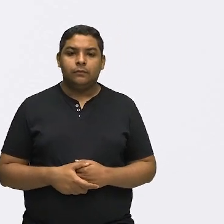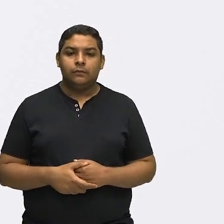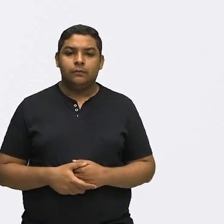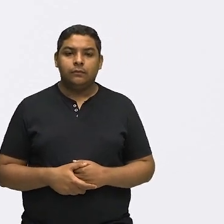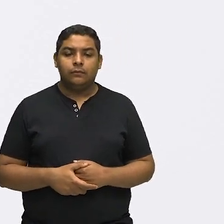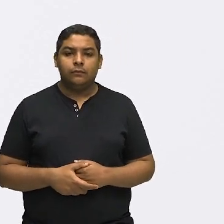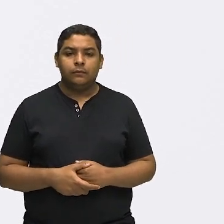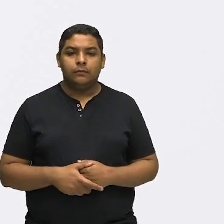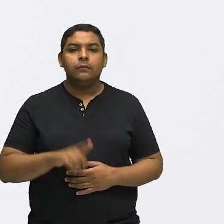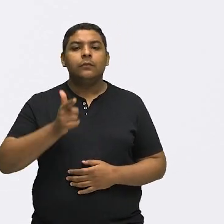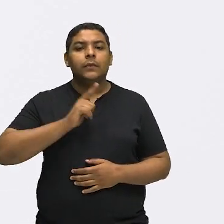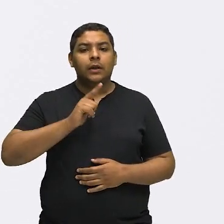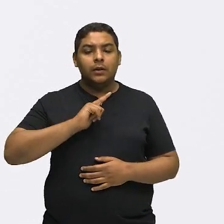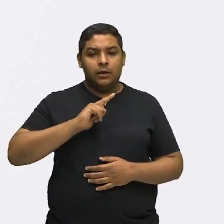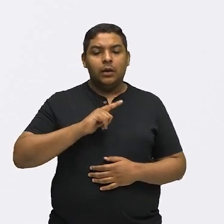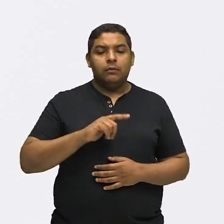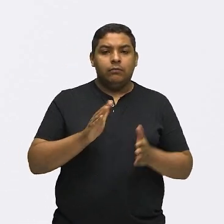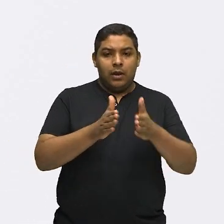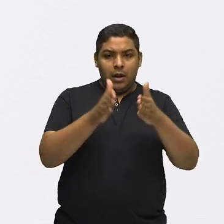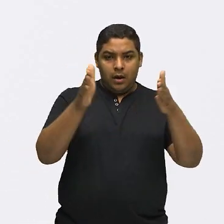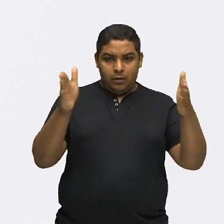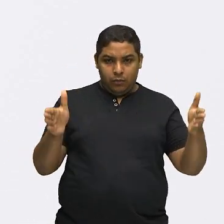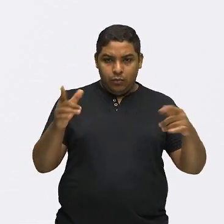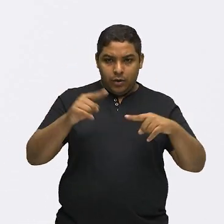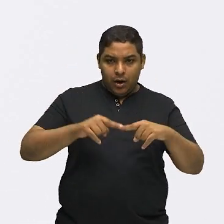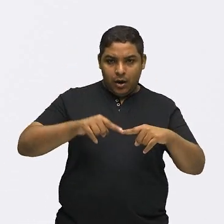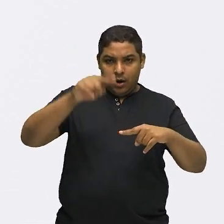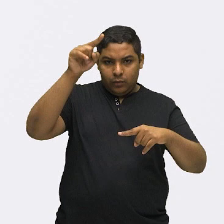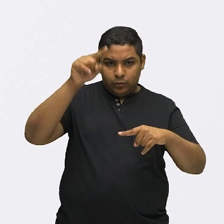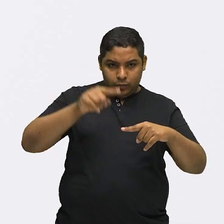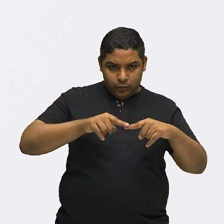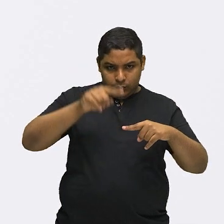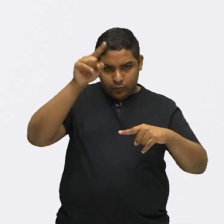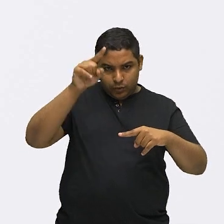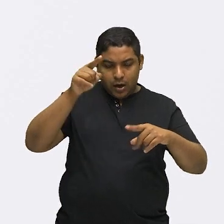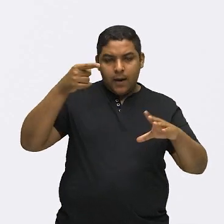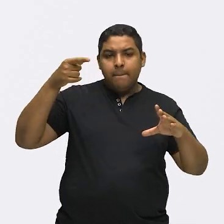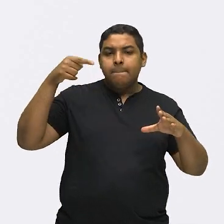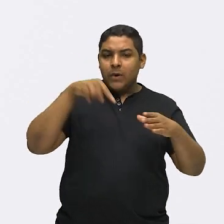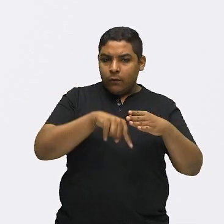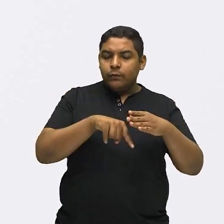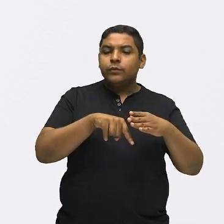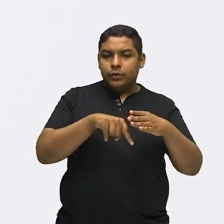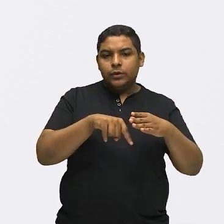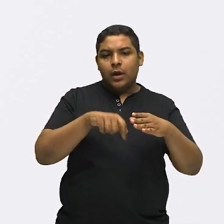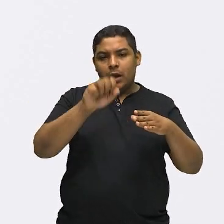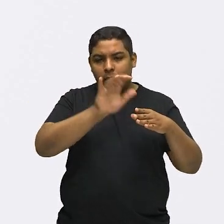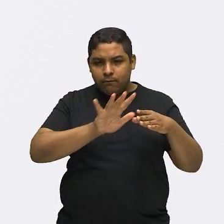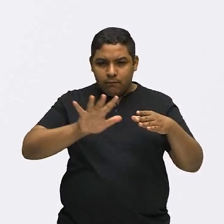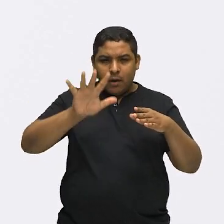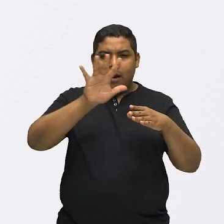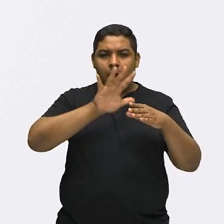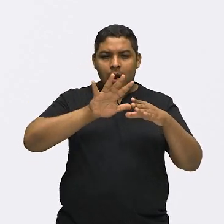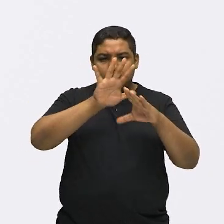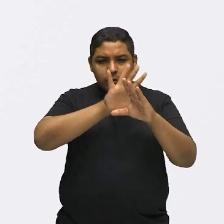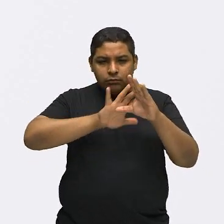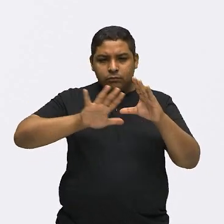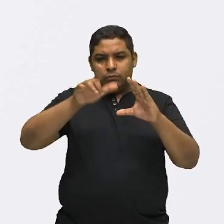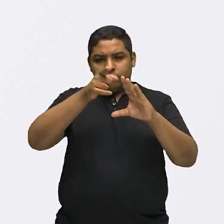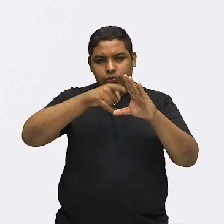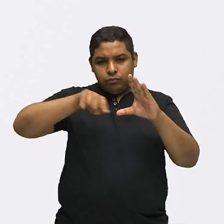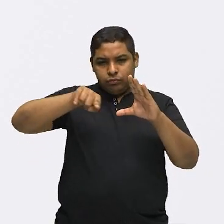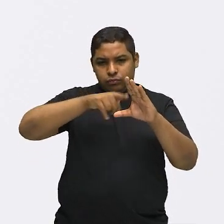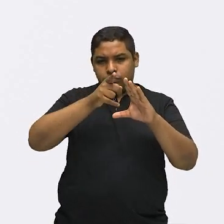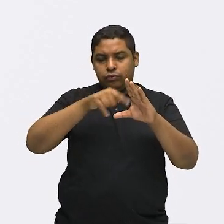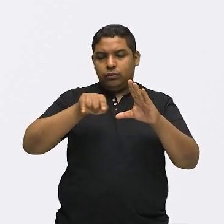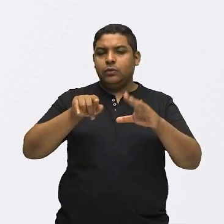ele tem largura, altura e profundidade. Então, como vocês podem